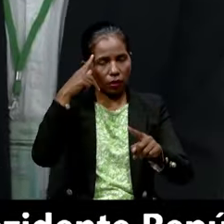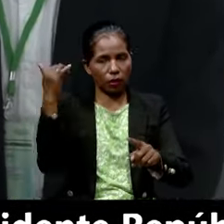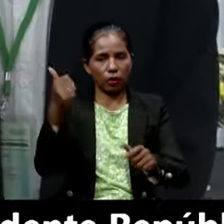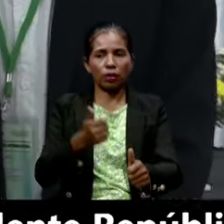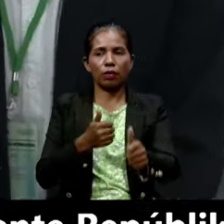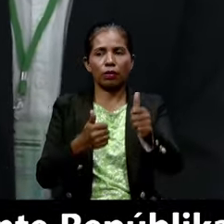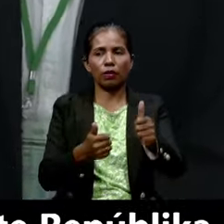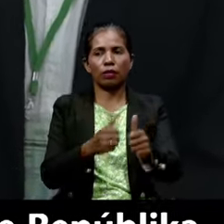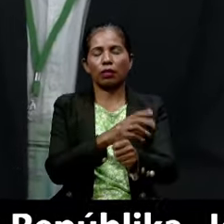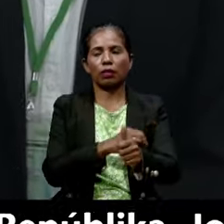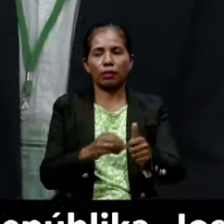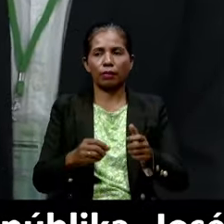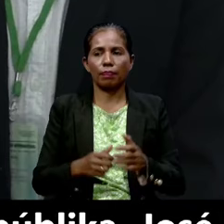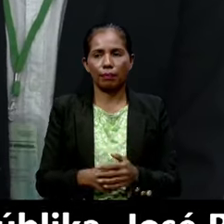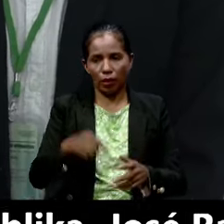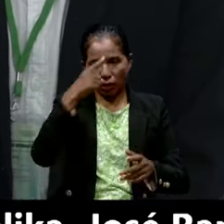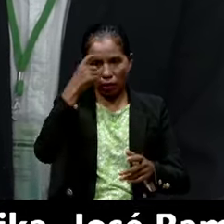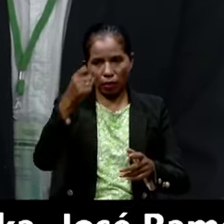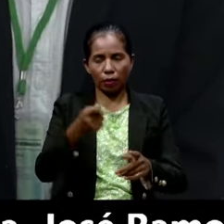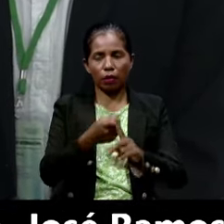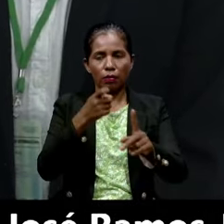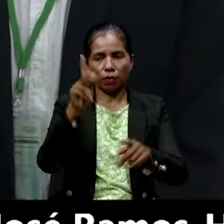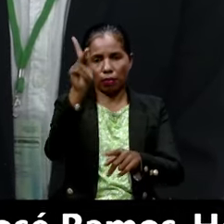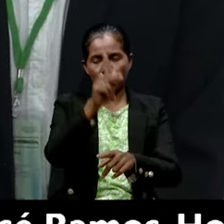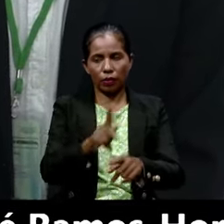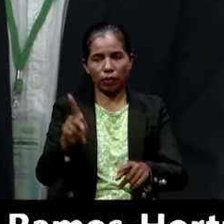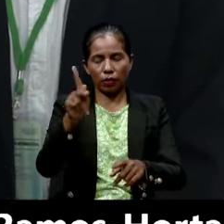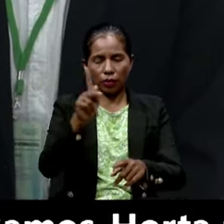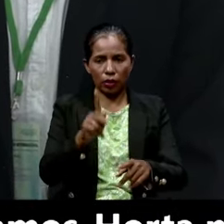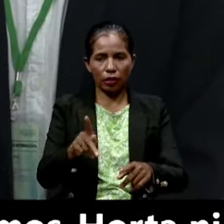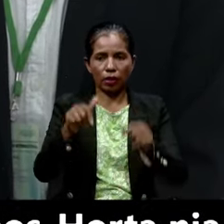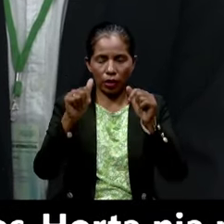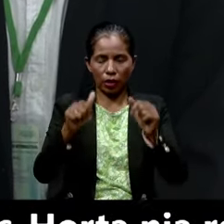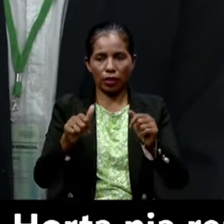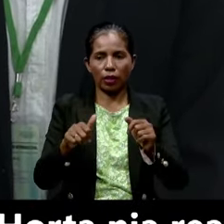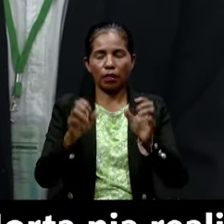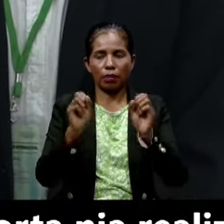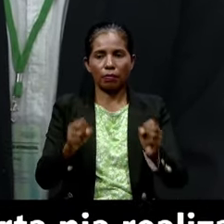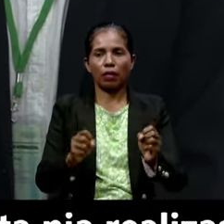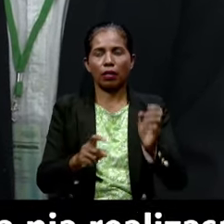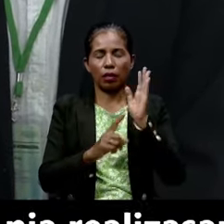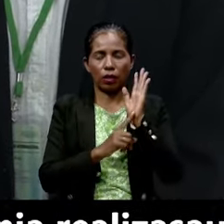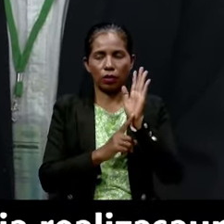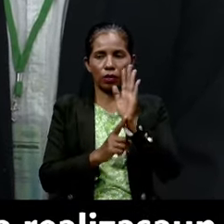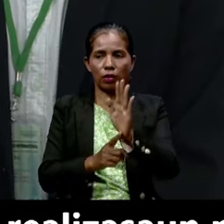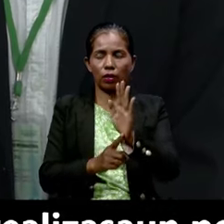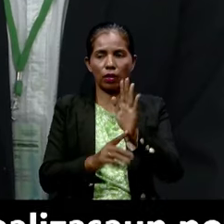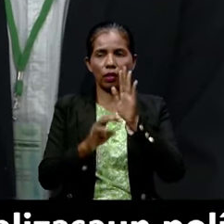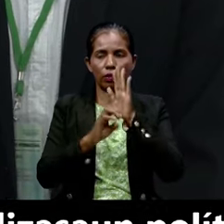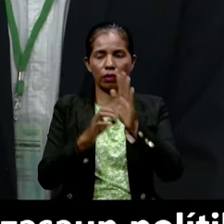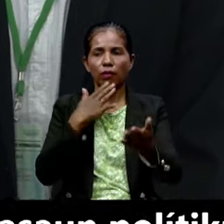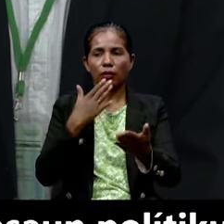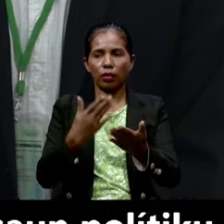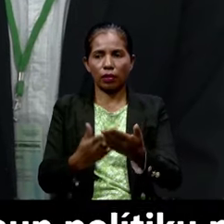ba evidência tamba husi pesquisa ou research né makabele provide evidências nebe dia